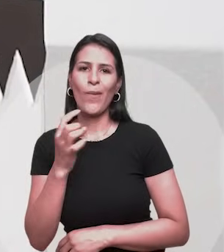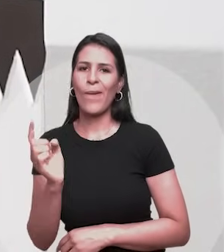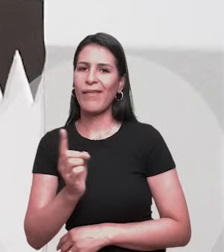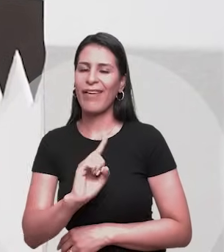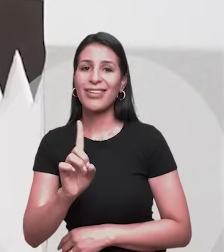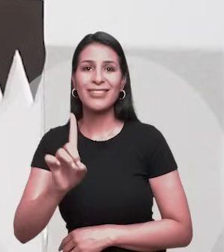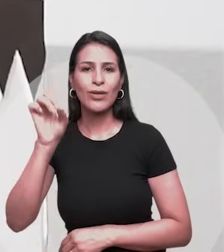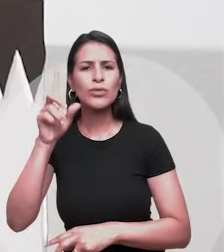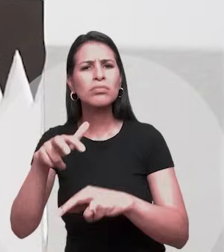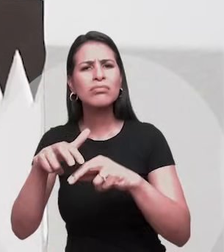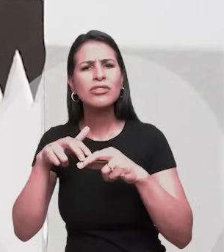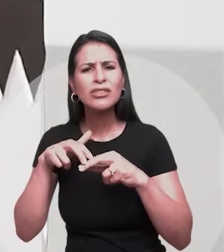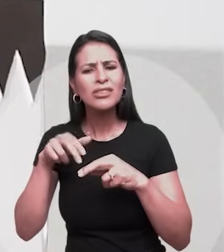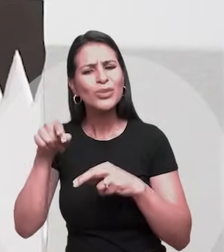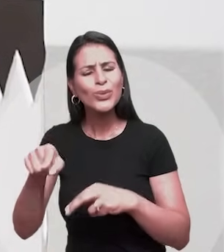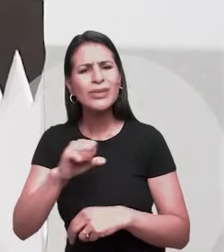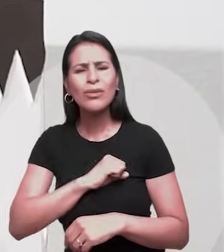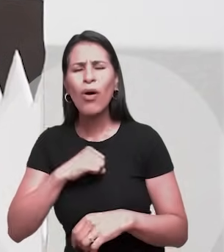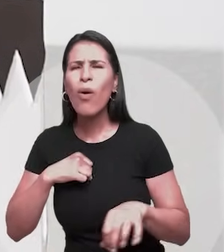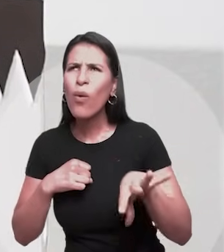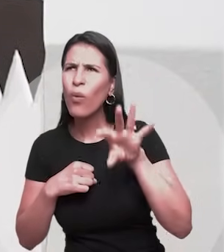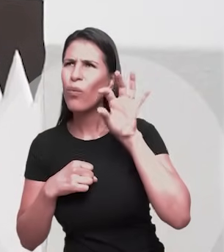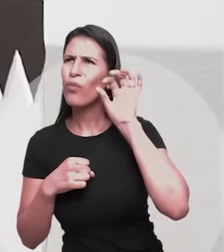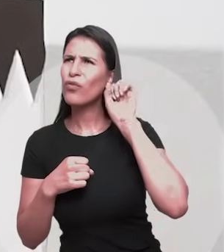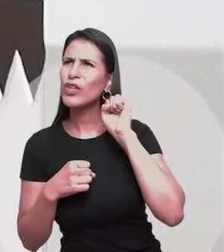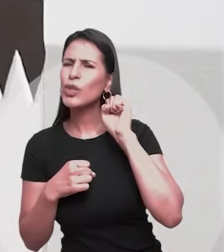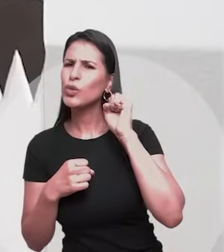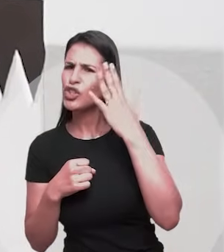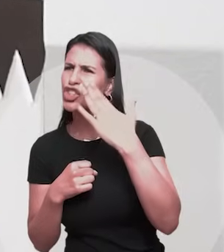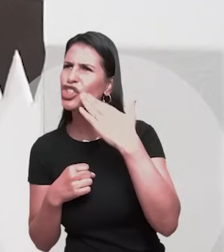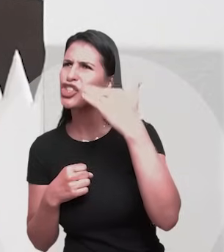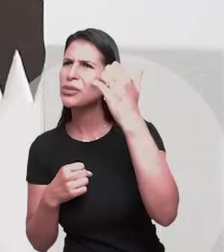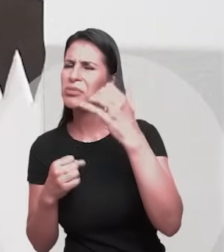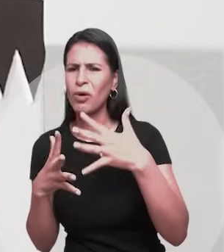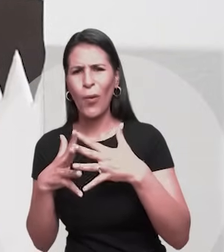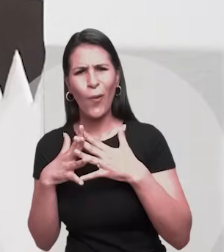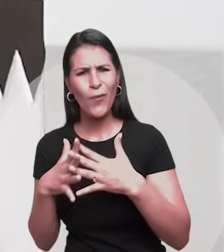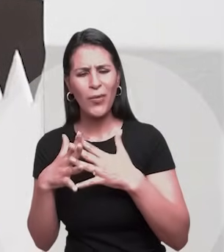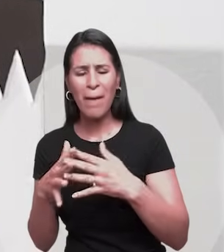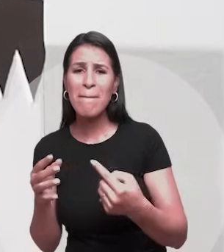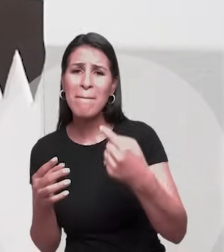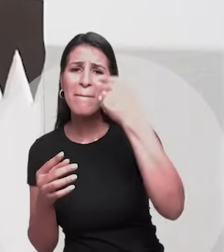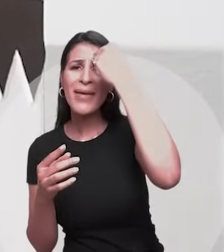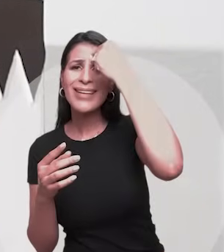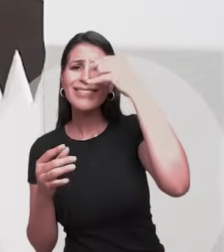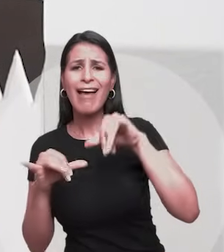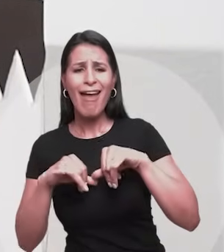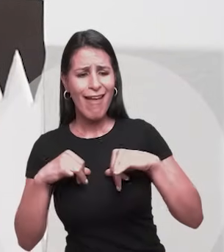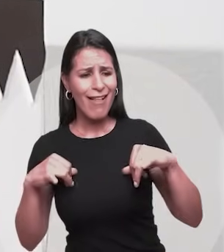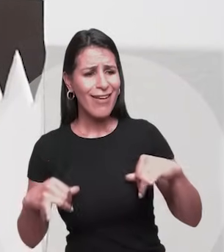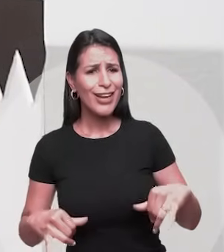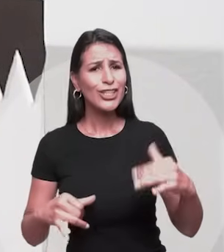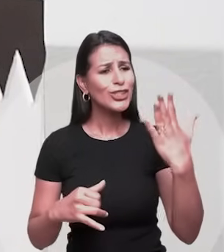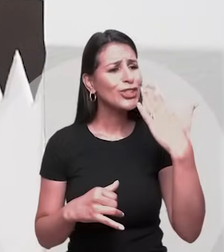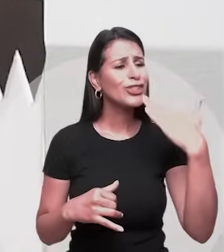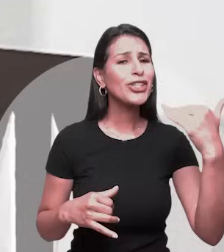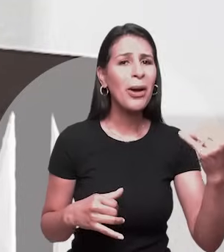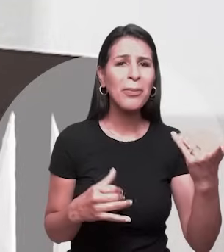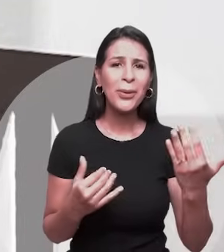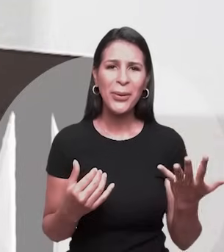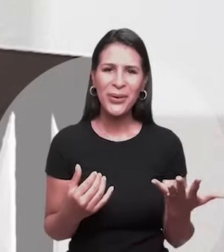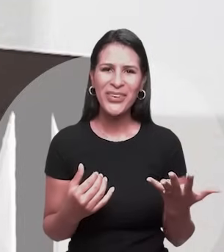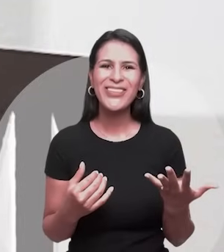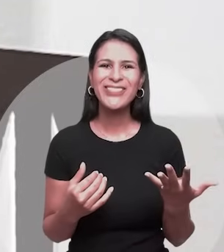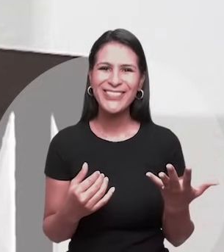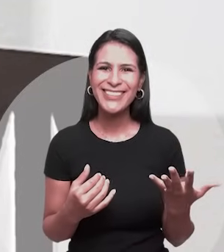Por isso, quando ouve aquela voz que o chama, ele confunde e pensa que é o próprio Eli o chamando.